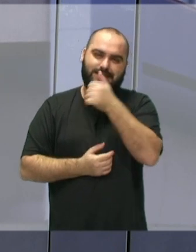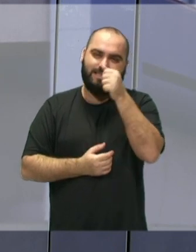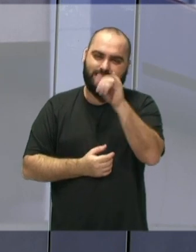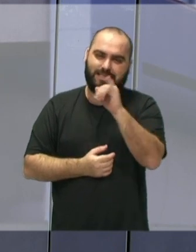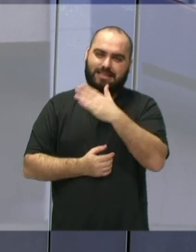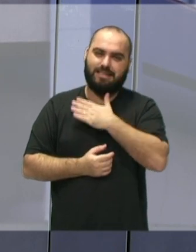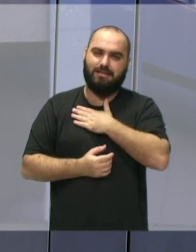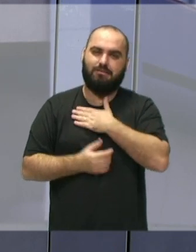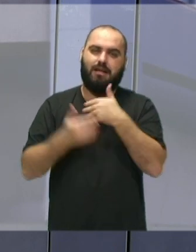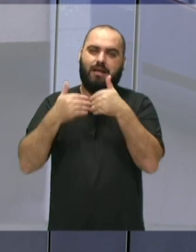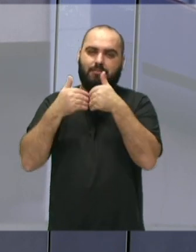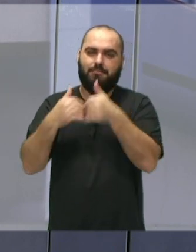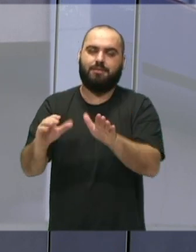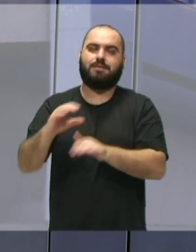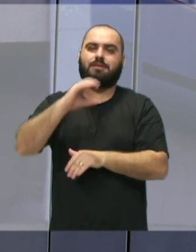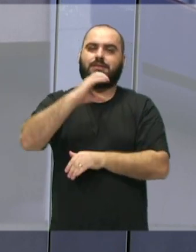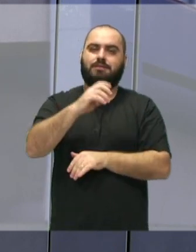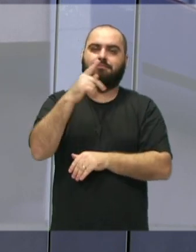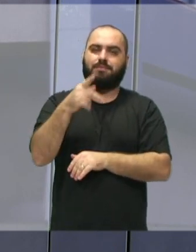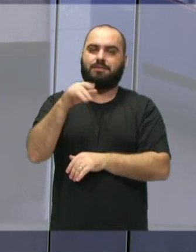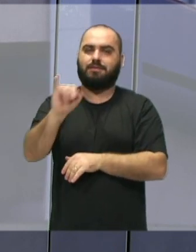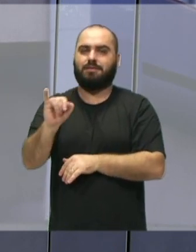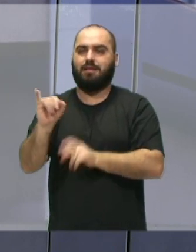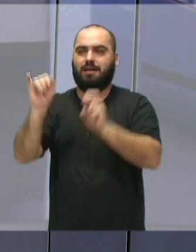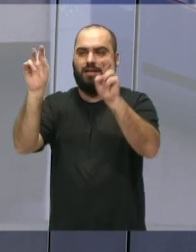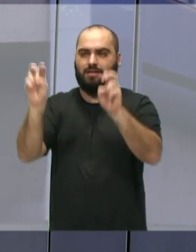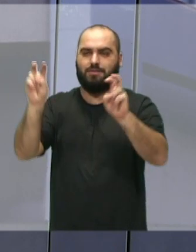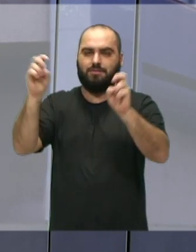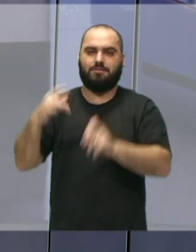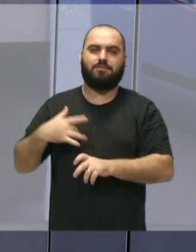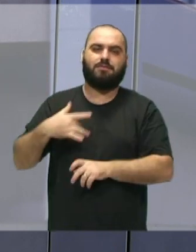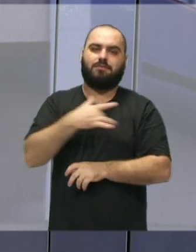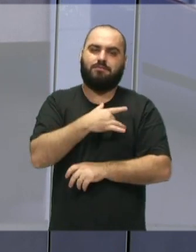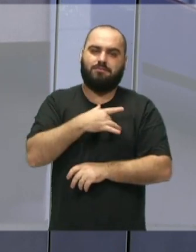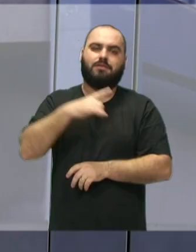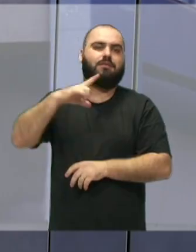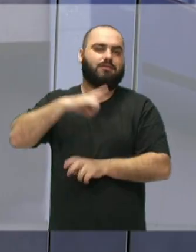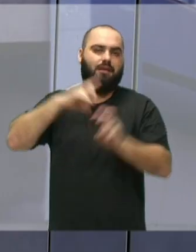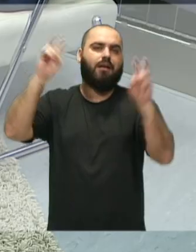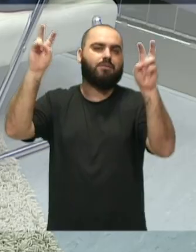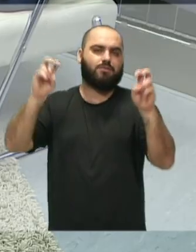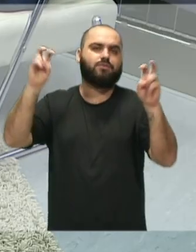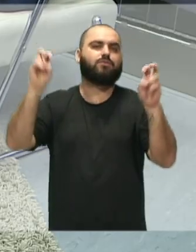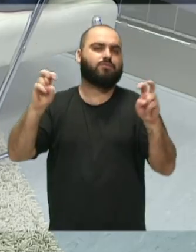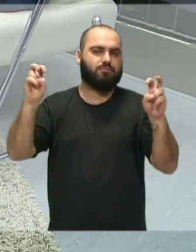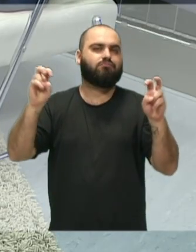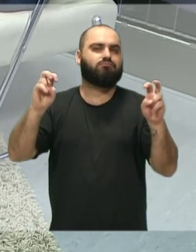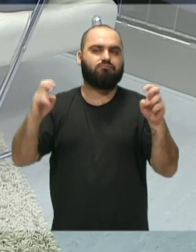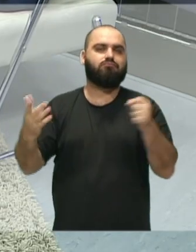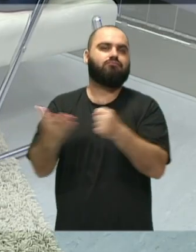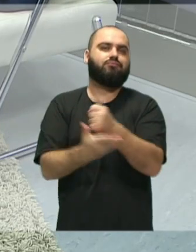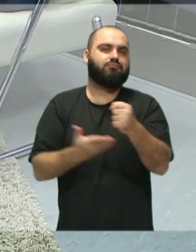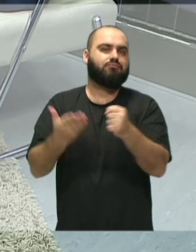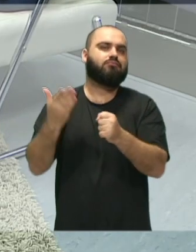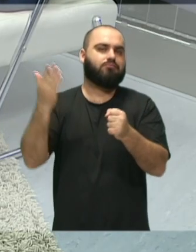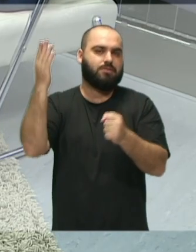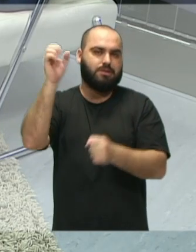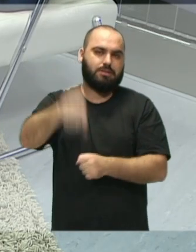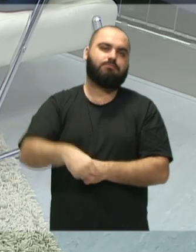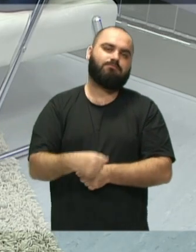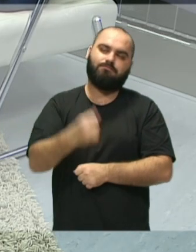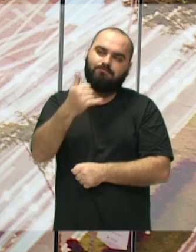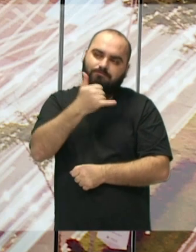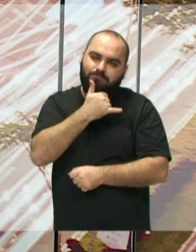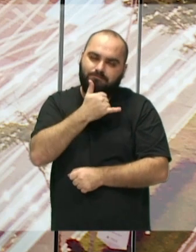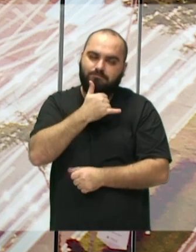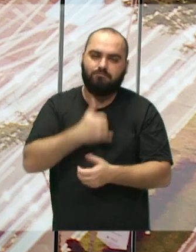hoje uma outra CPI sobre a saúde, eu teria assunto suficiente. Infelizmente, eu digo isso. Pelo